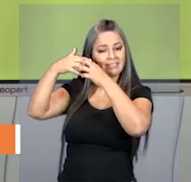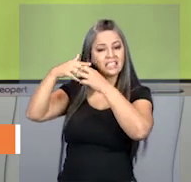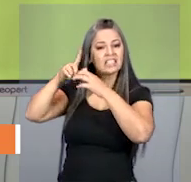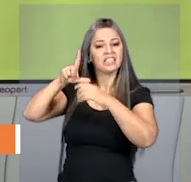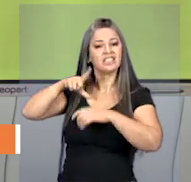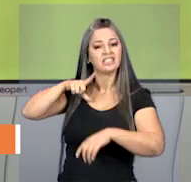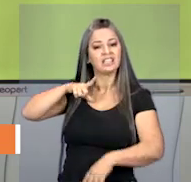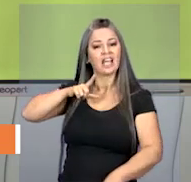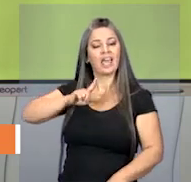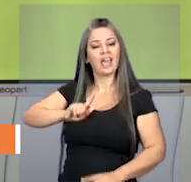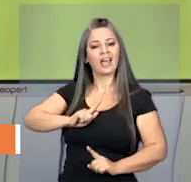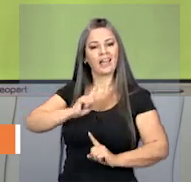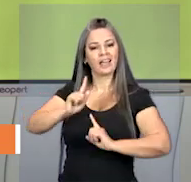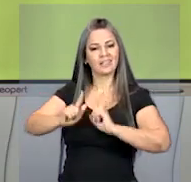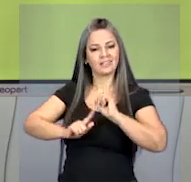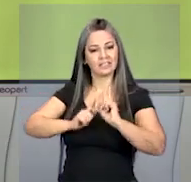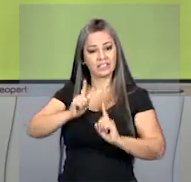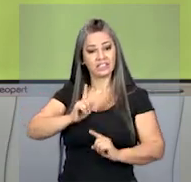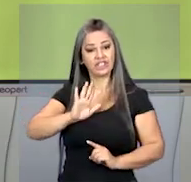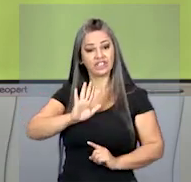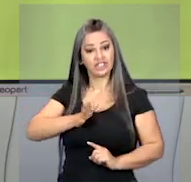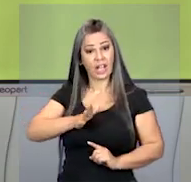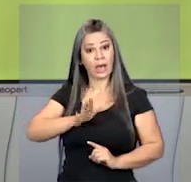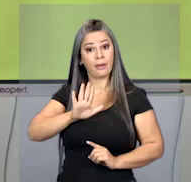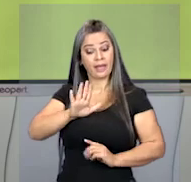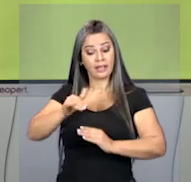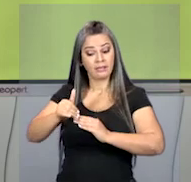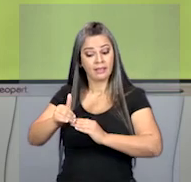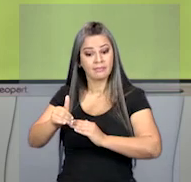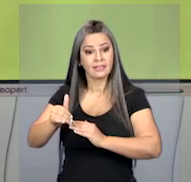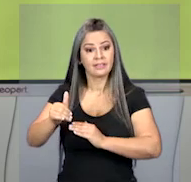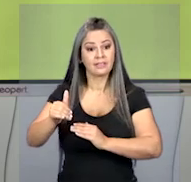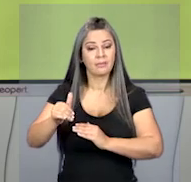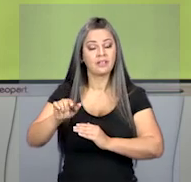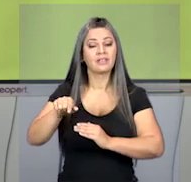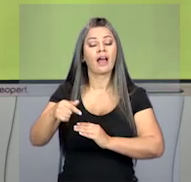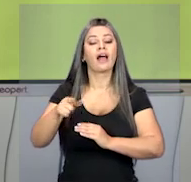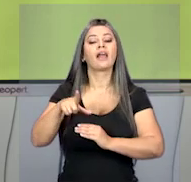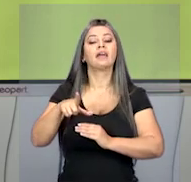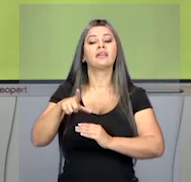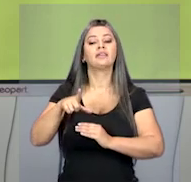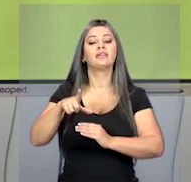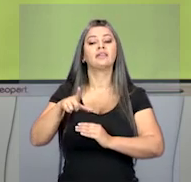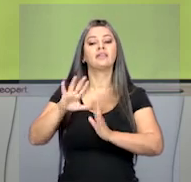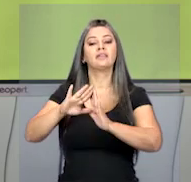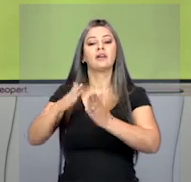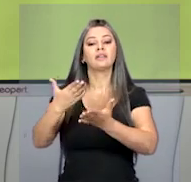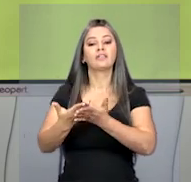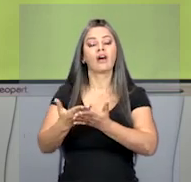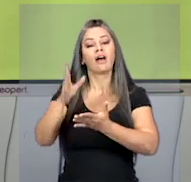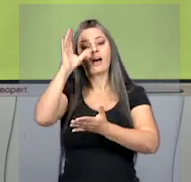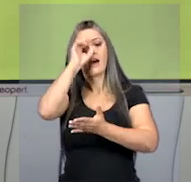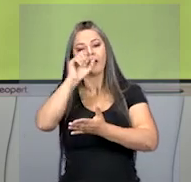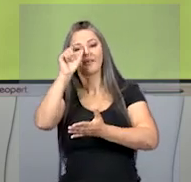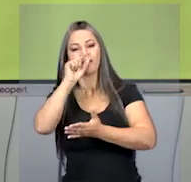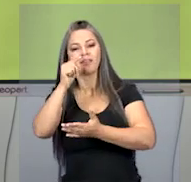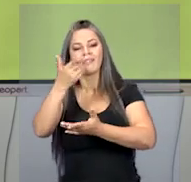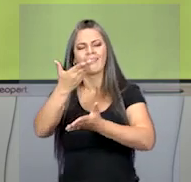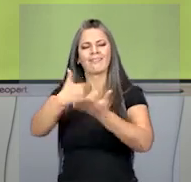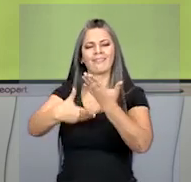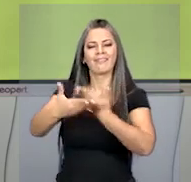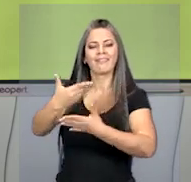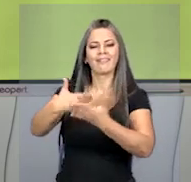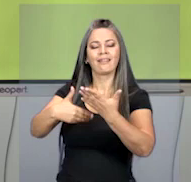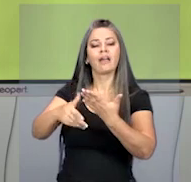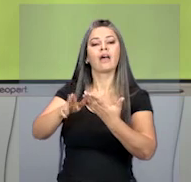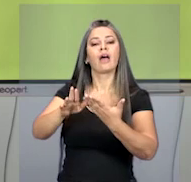escola depois para apenas conhecer as regras gramaticais. Mas a gramática ela já tem toda no seu cérebro. Ela não sabe escrever, não sabe